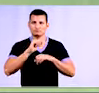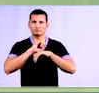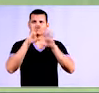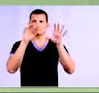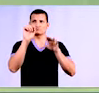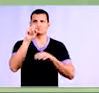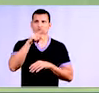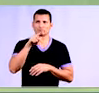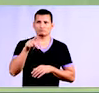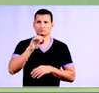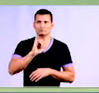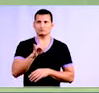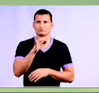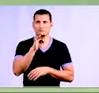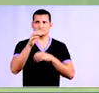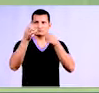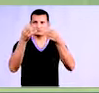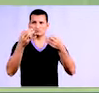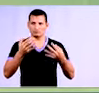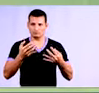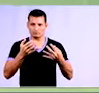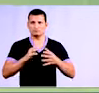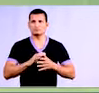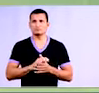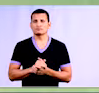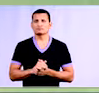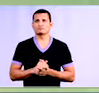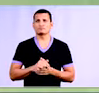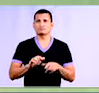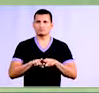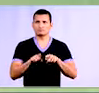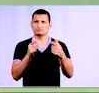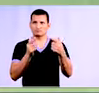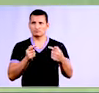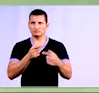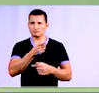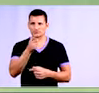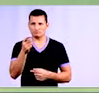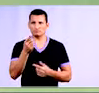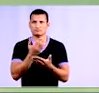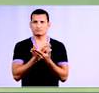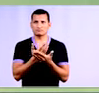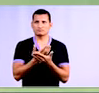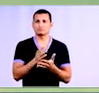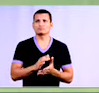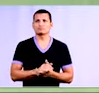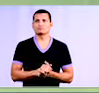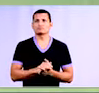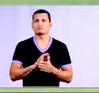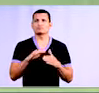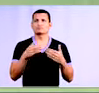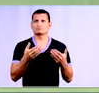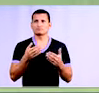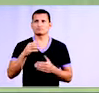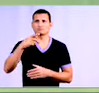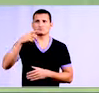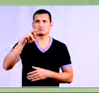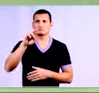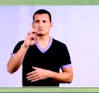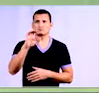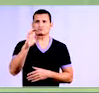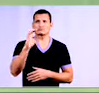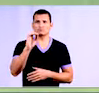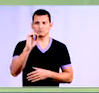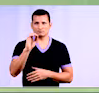professor JB explicou e, consequentemente, lançou esse desafio aos nossos estudantes. Qual que é o preço, né, que